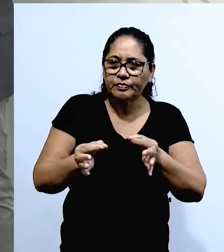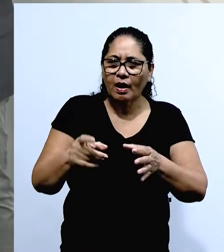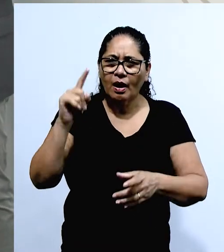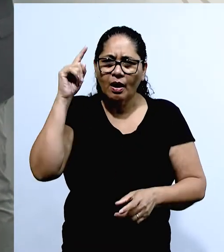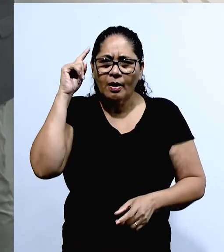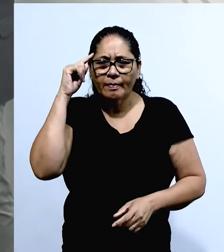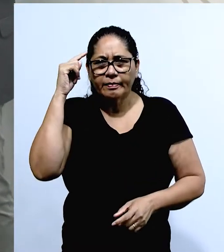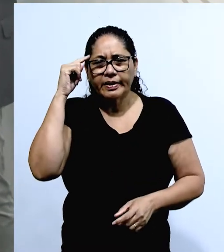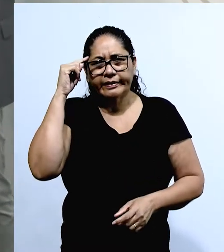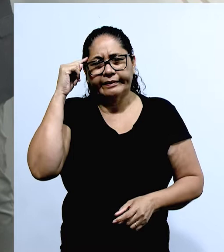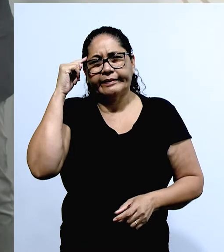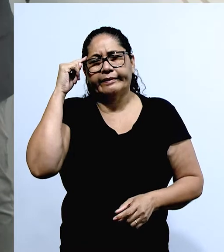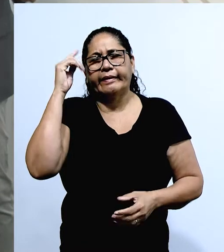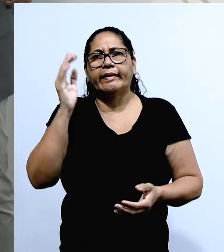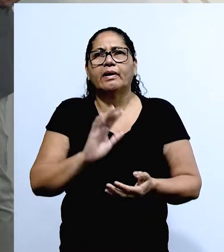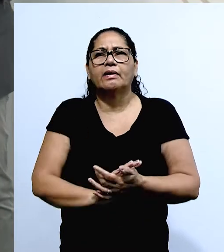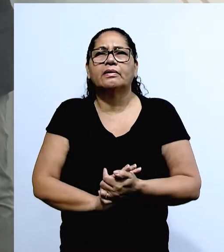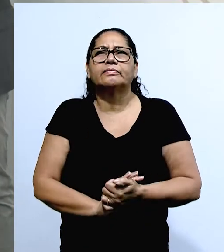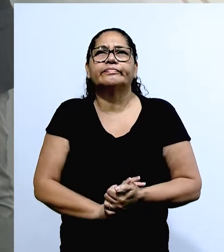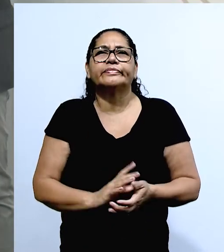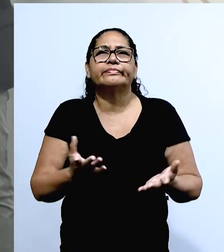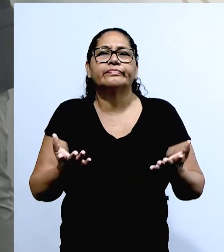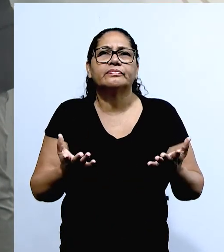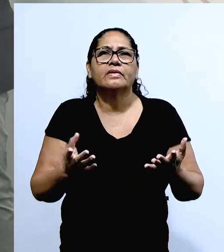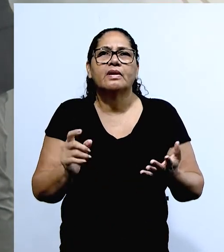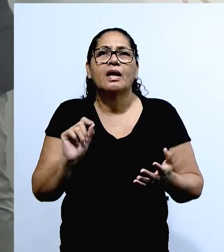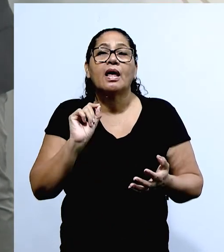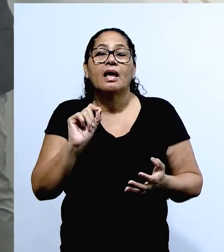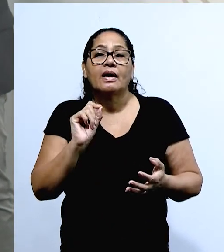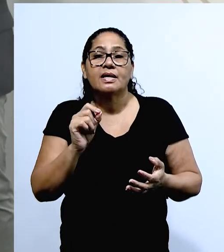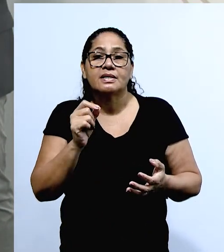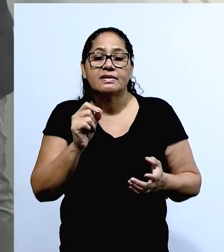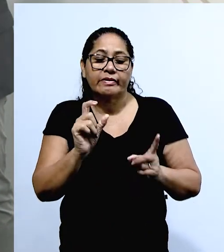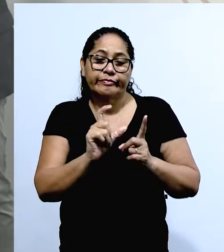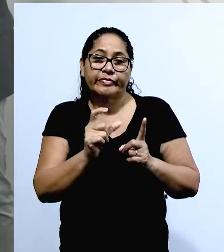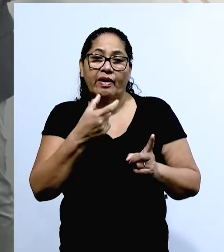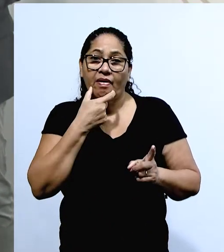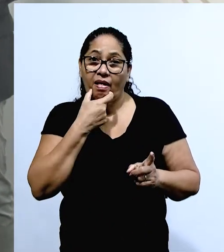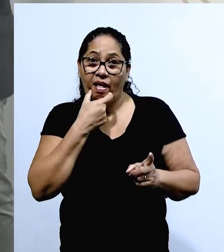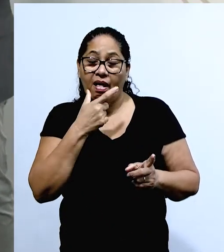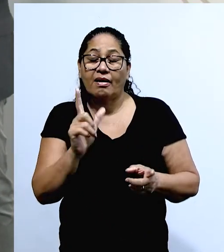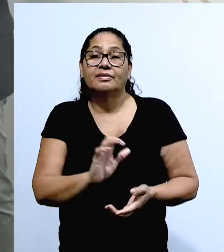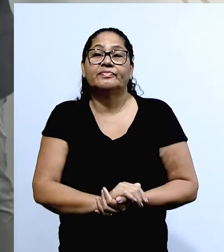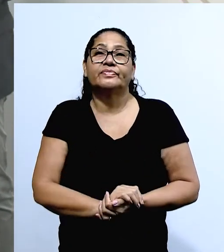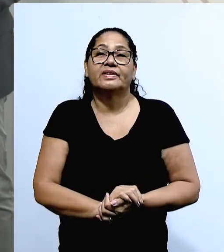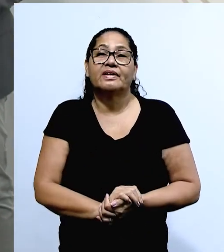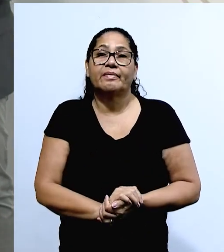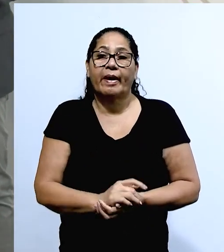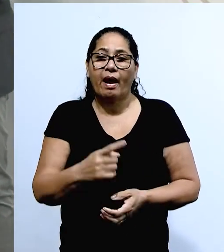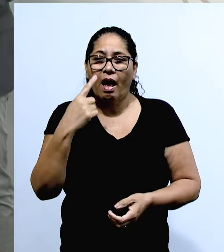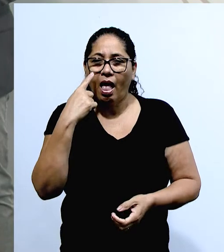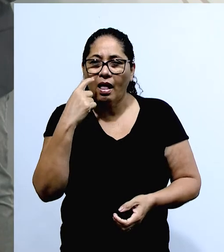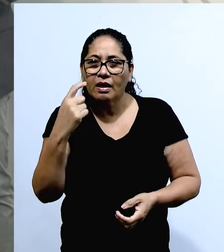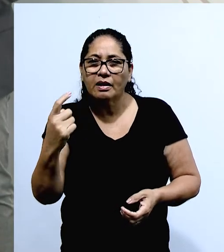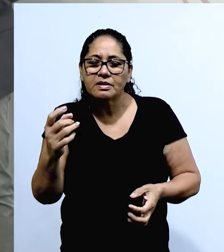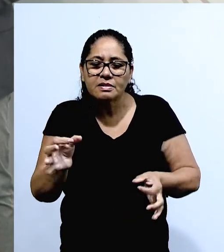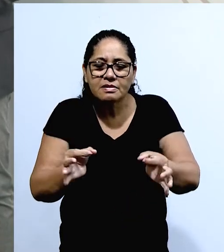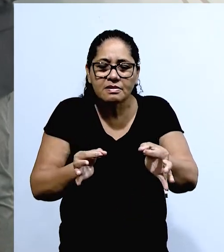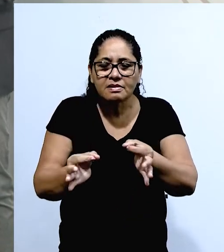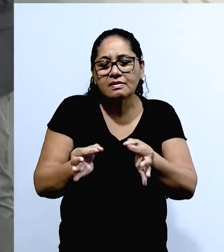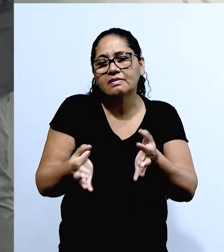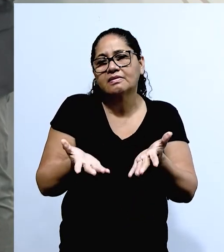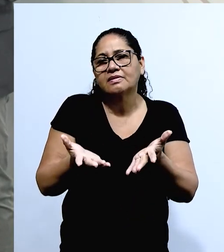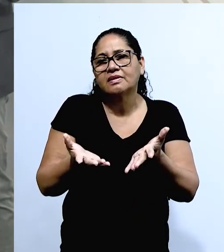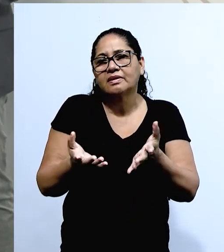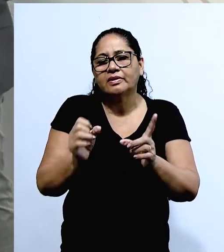que pensar nos stakeholders. Quem são os stakeholders? As partes interessadas daquela organização.